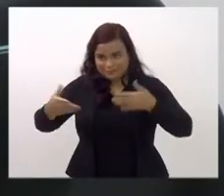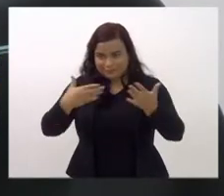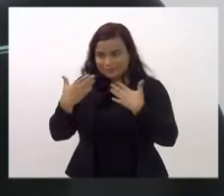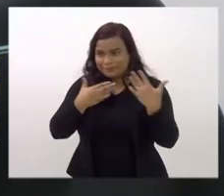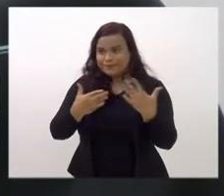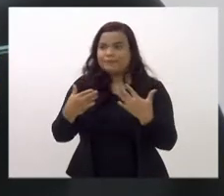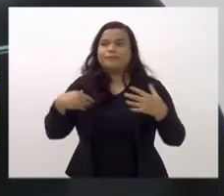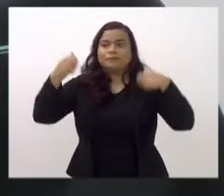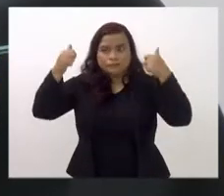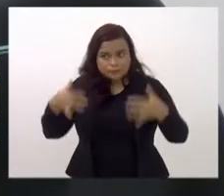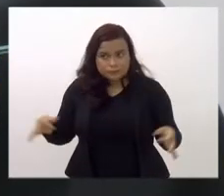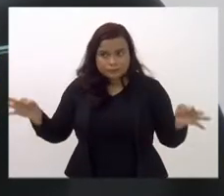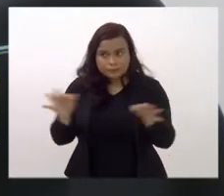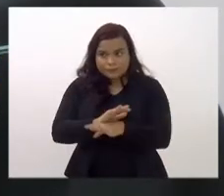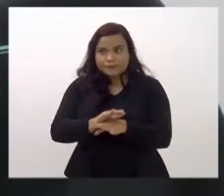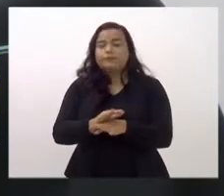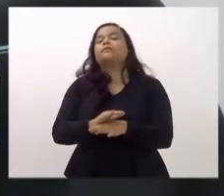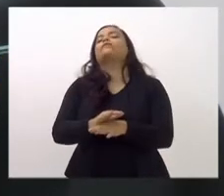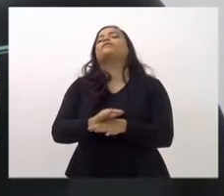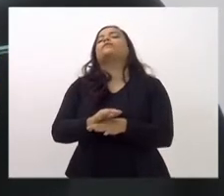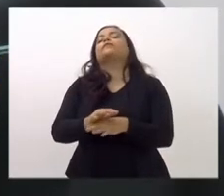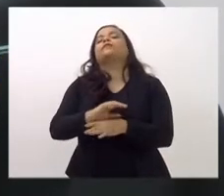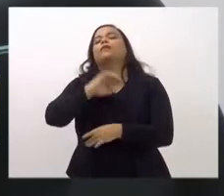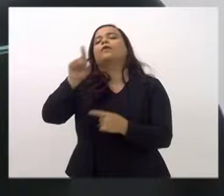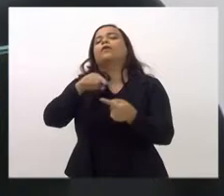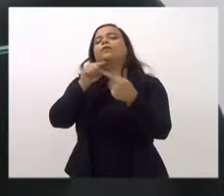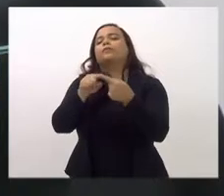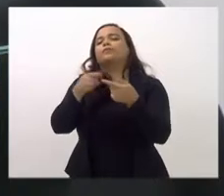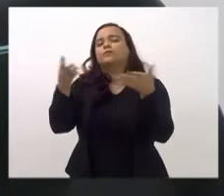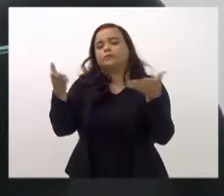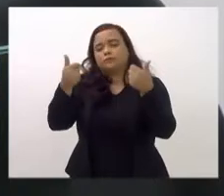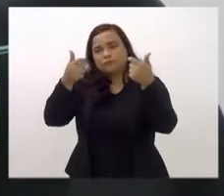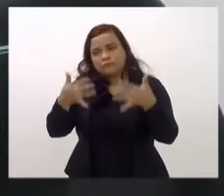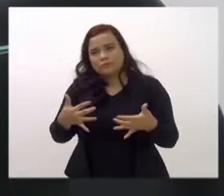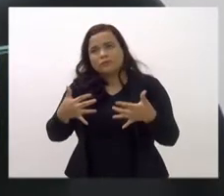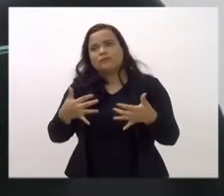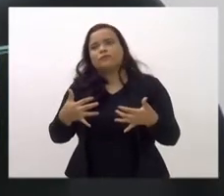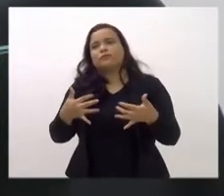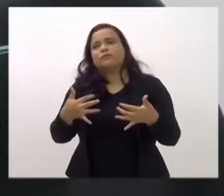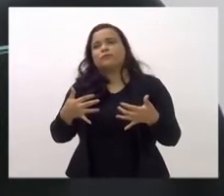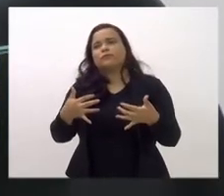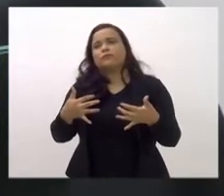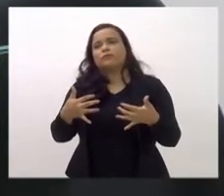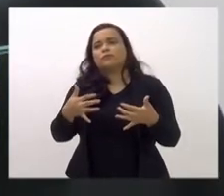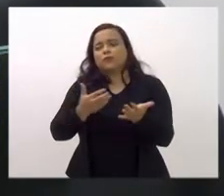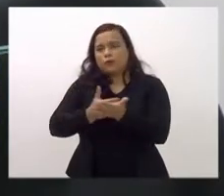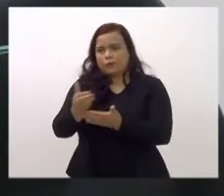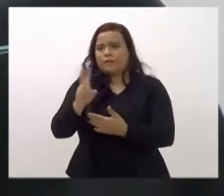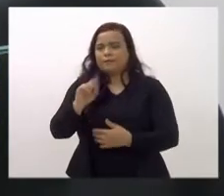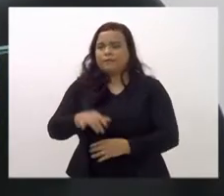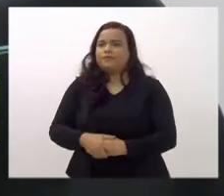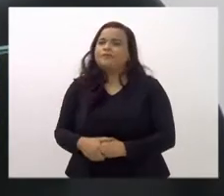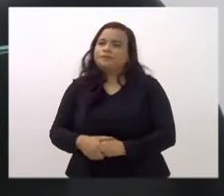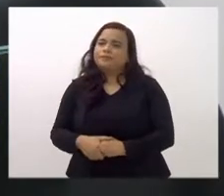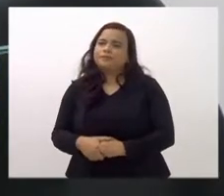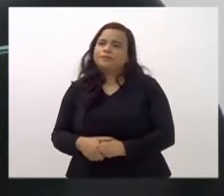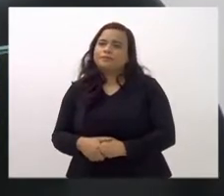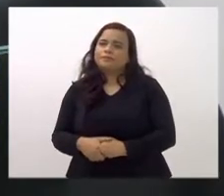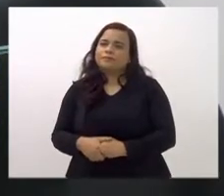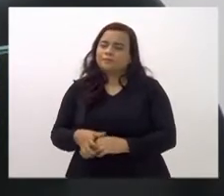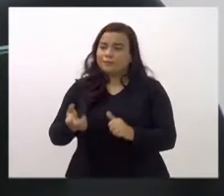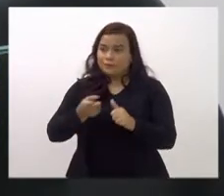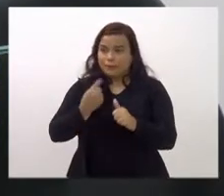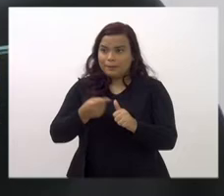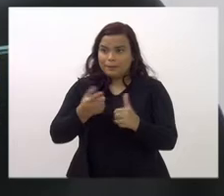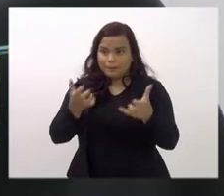fala inicial, localizando, né, o objetivo dessa audiência pública, nós vamos dar início. Eu queria